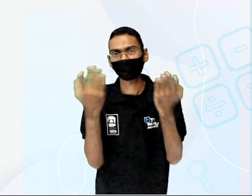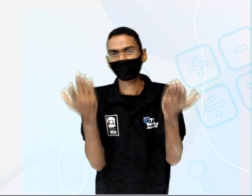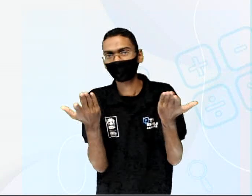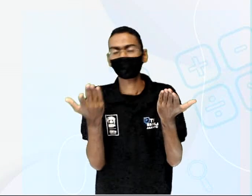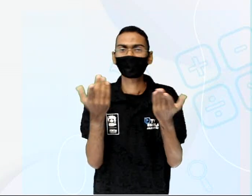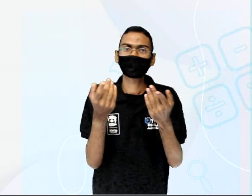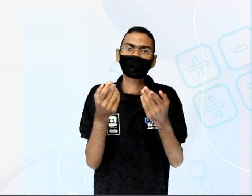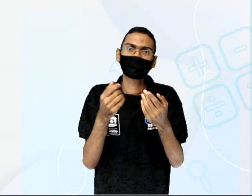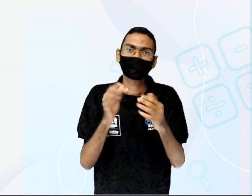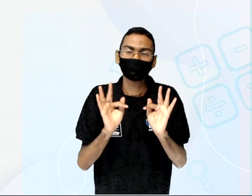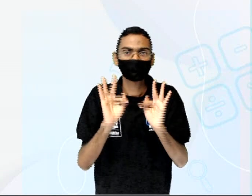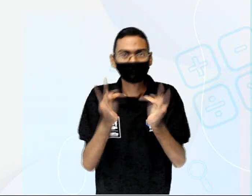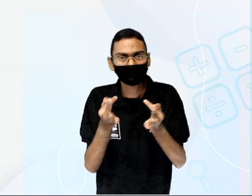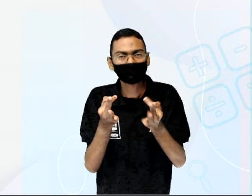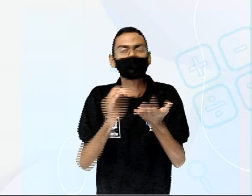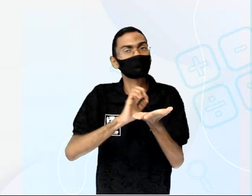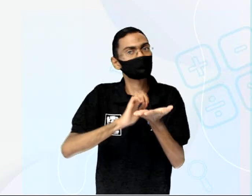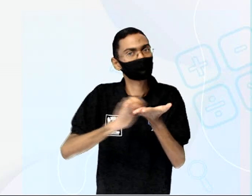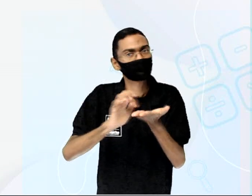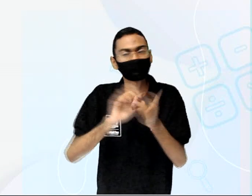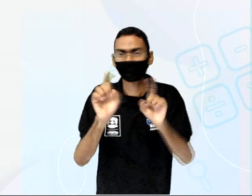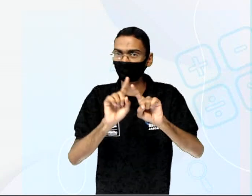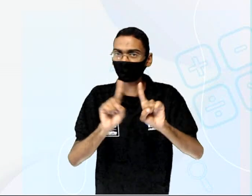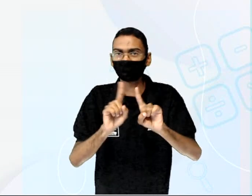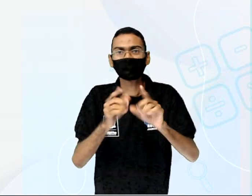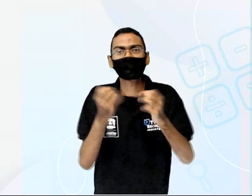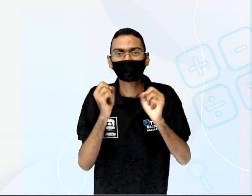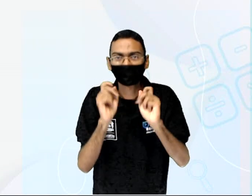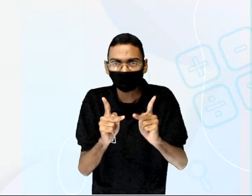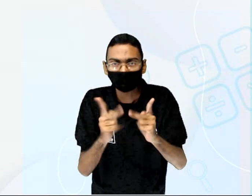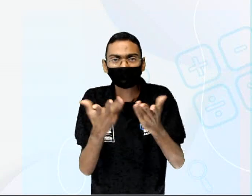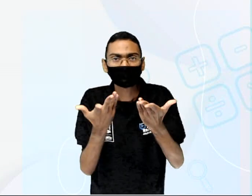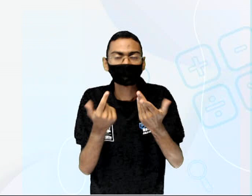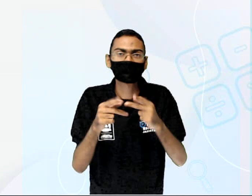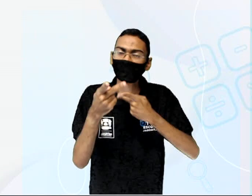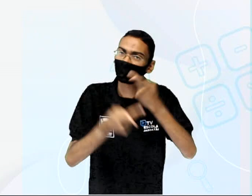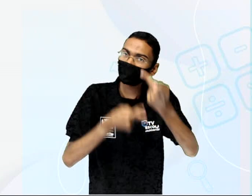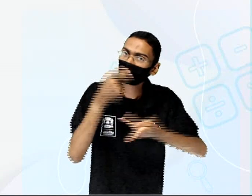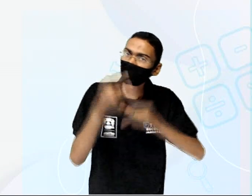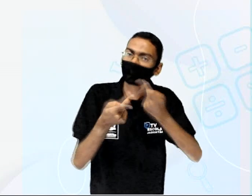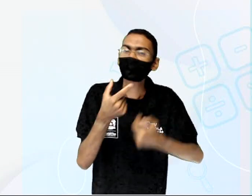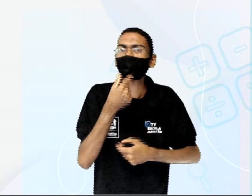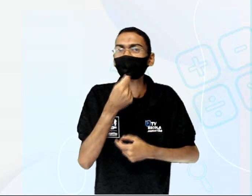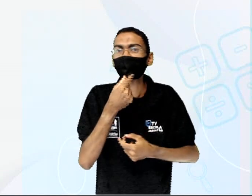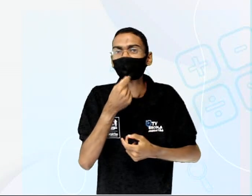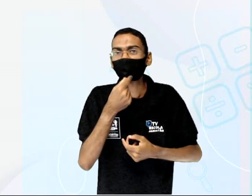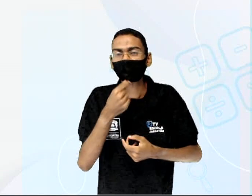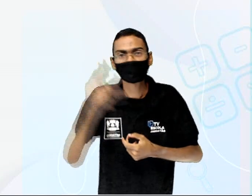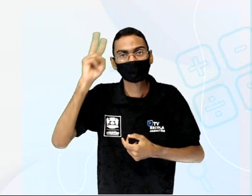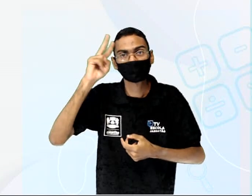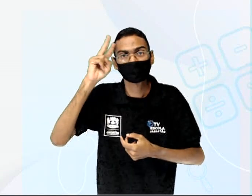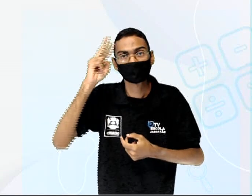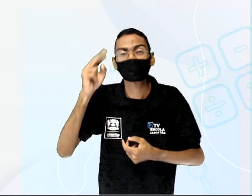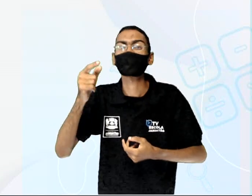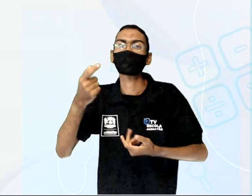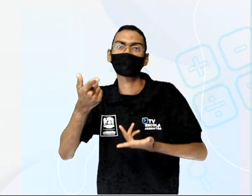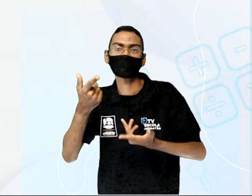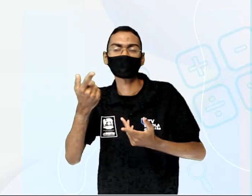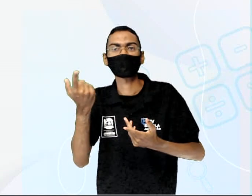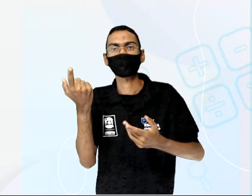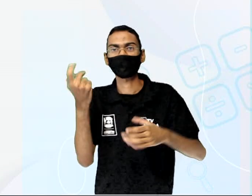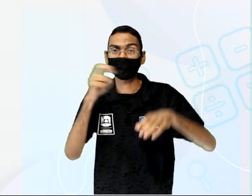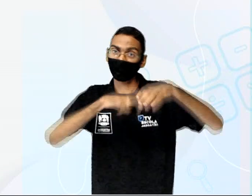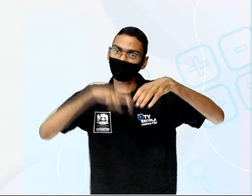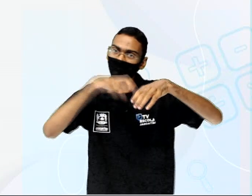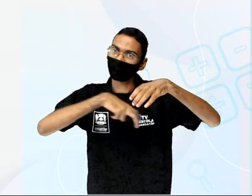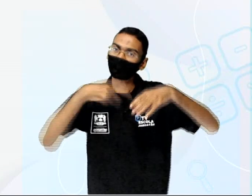à questão digital, tá? Então, como a gente estava falando lá do homem pré-histórico, como é que ele fazia, qual era o recurso que ele